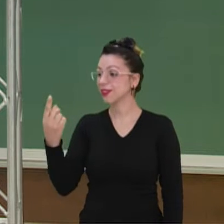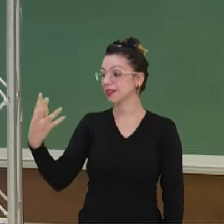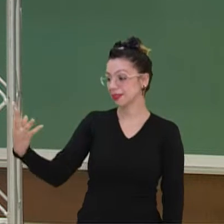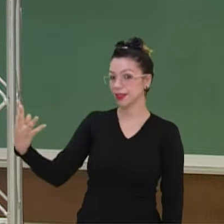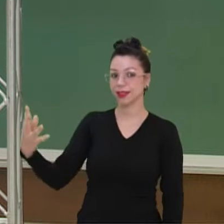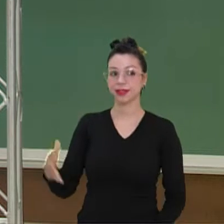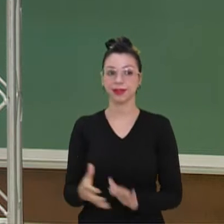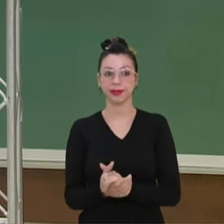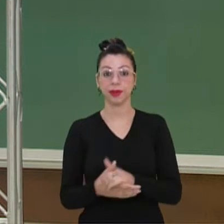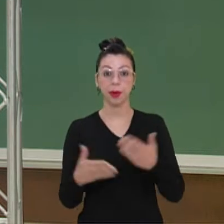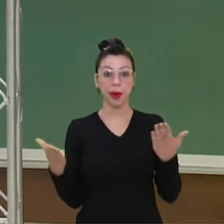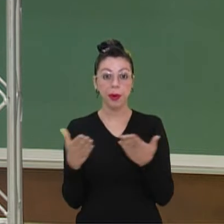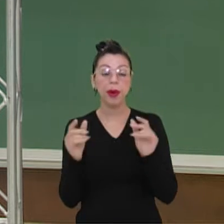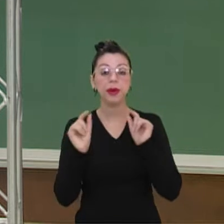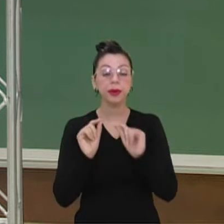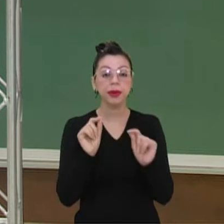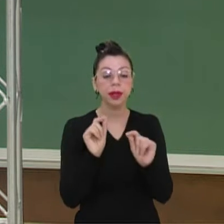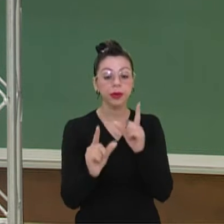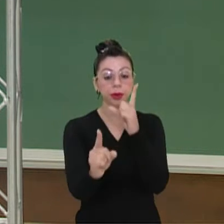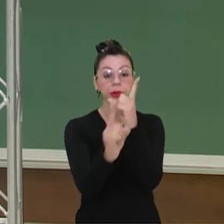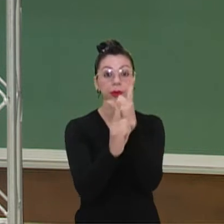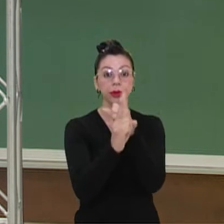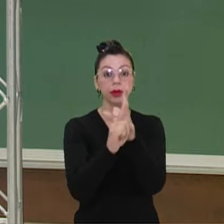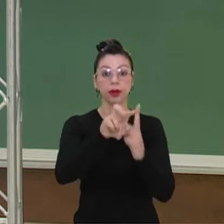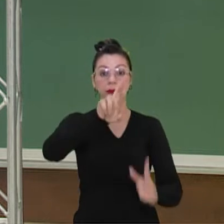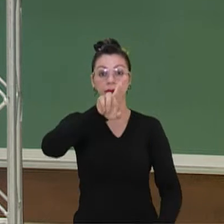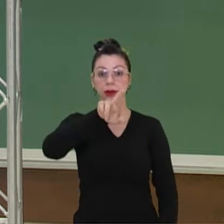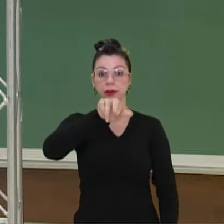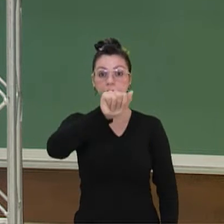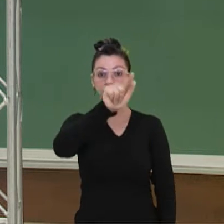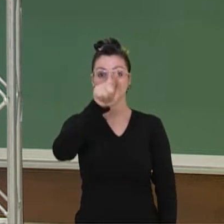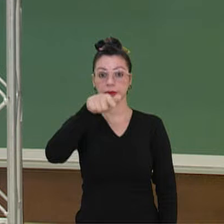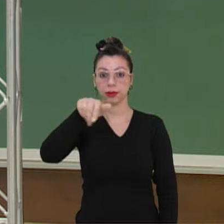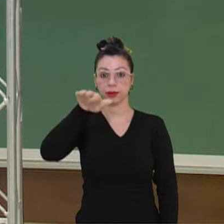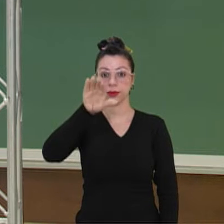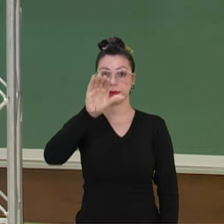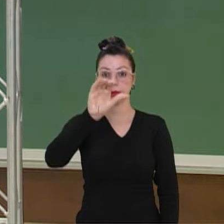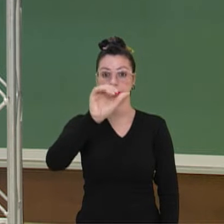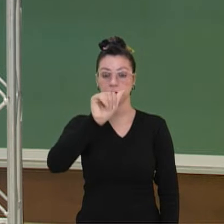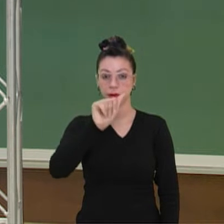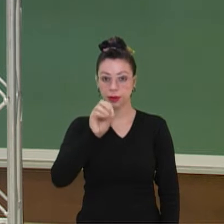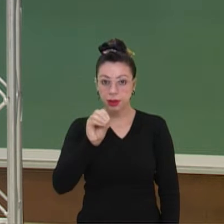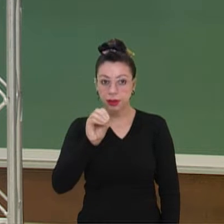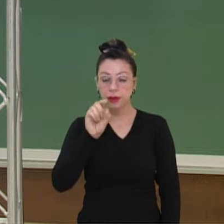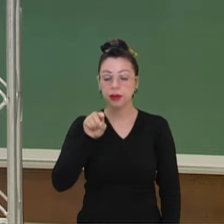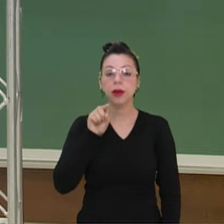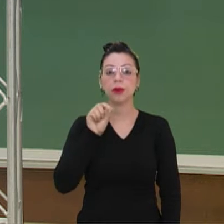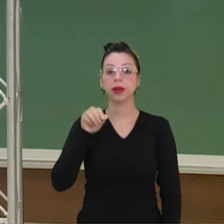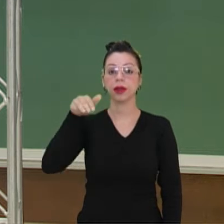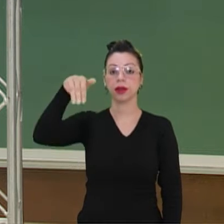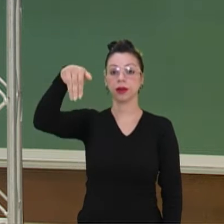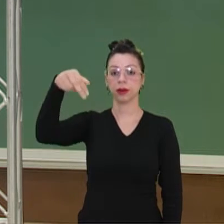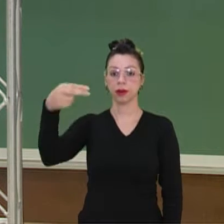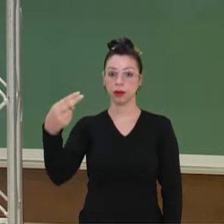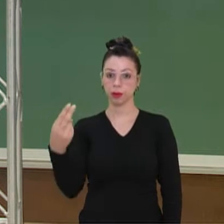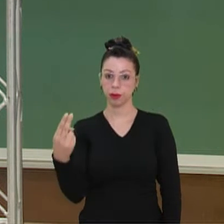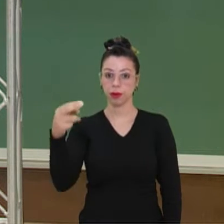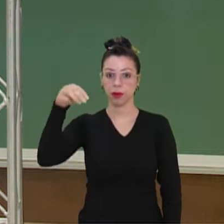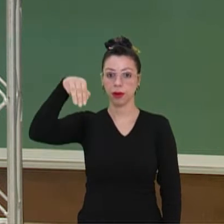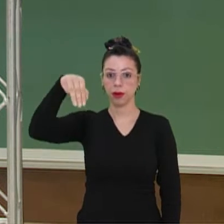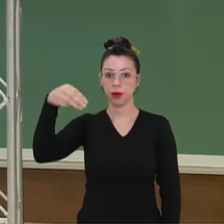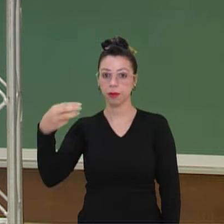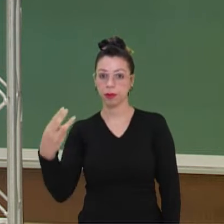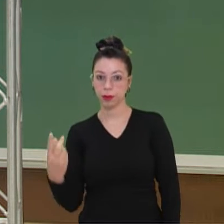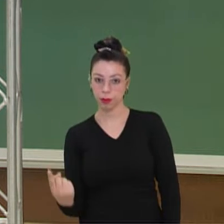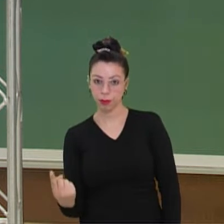entre M2 e M1, ou seja, M2 sobre M1. Tranquilo? Vamos continuar? Olha só, então, vamos